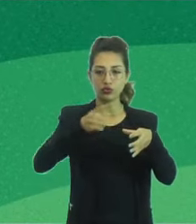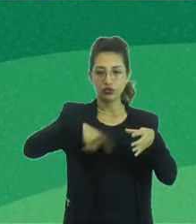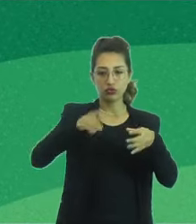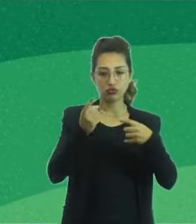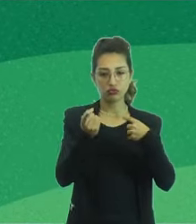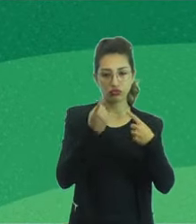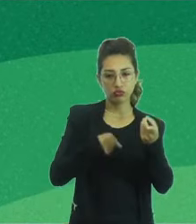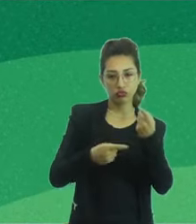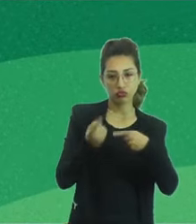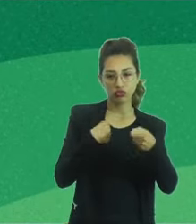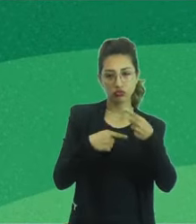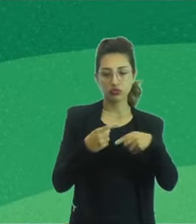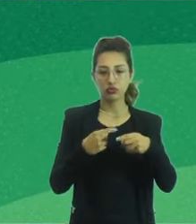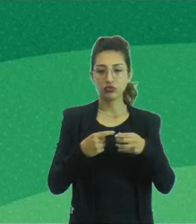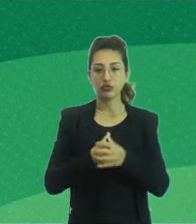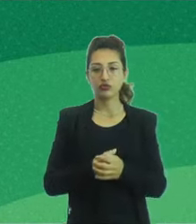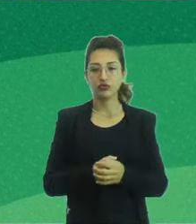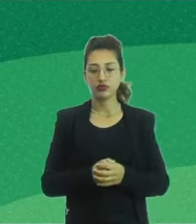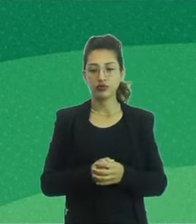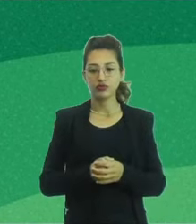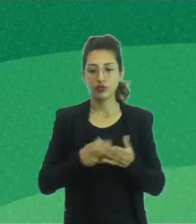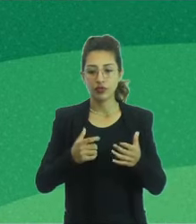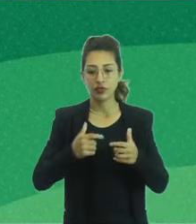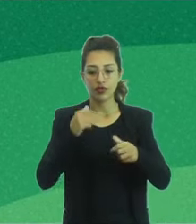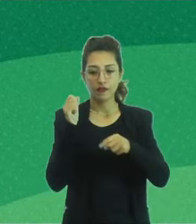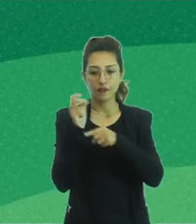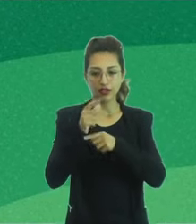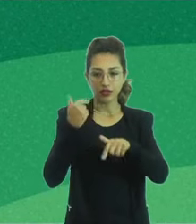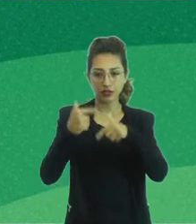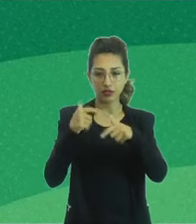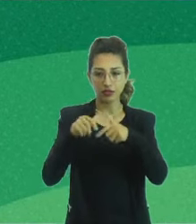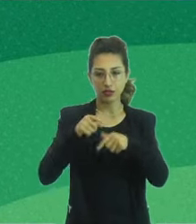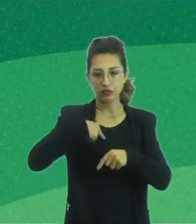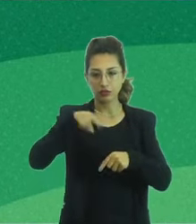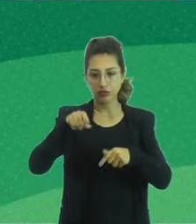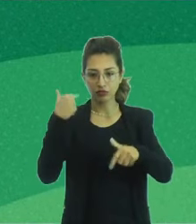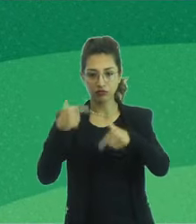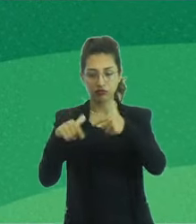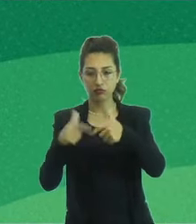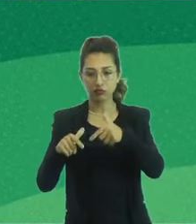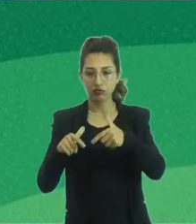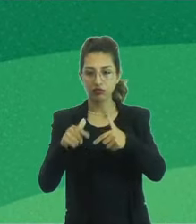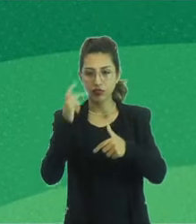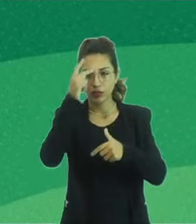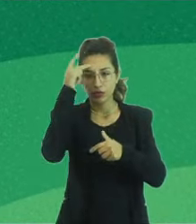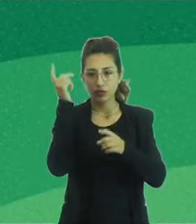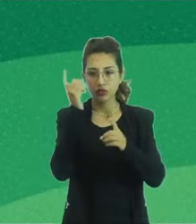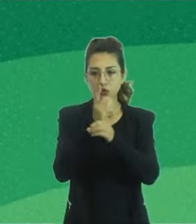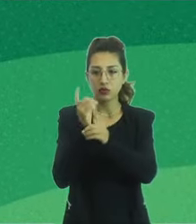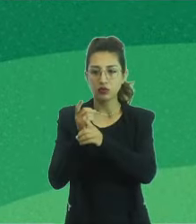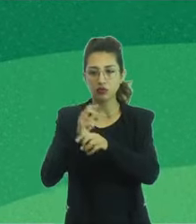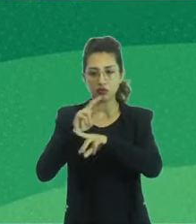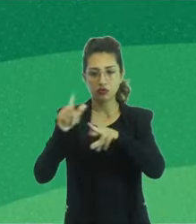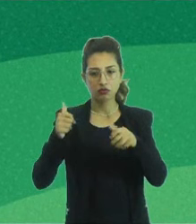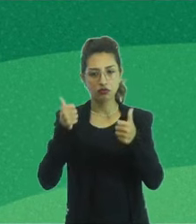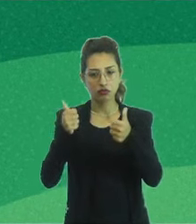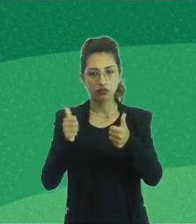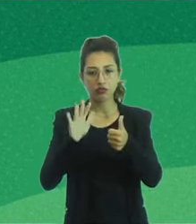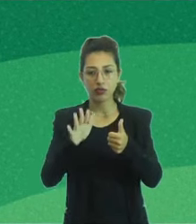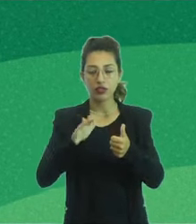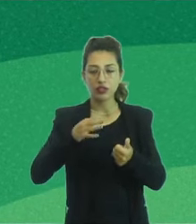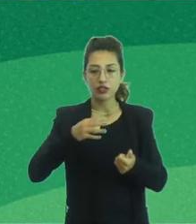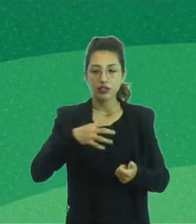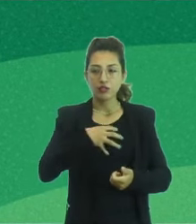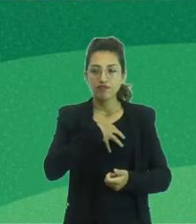sobre alguma coisa e quando eu fui trabalhar conhecer pessoas incríveis obviamente mas eu sentia falta disso porque não sei se